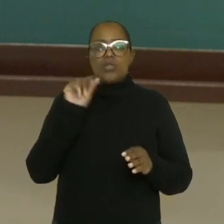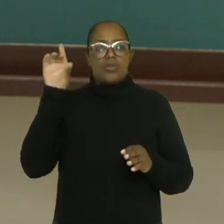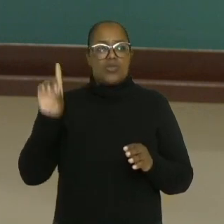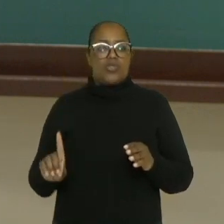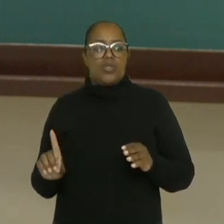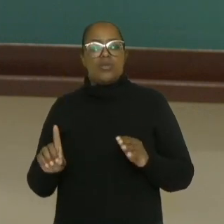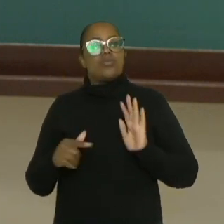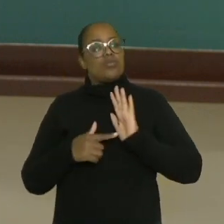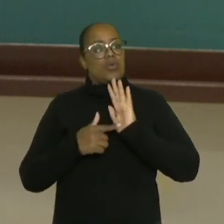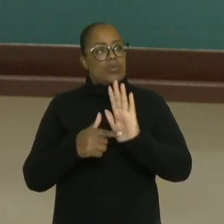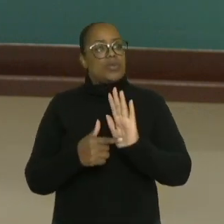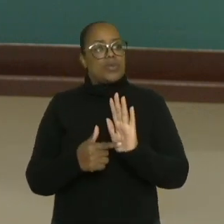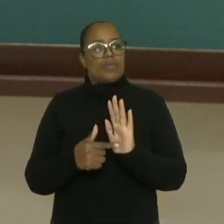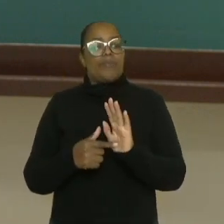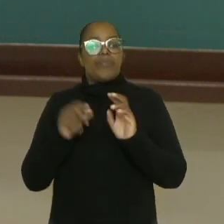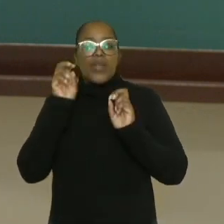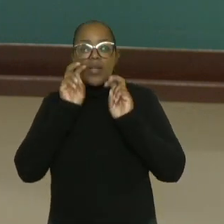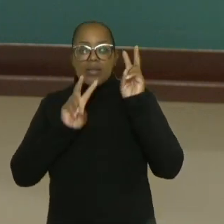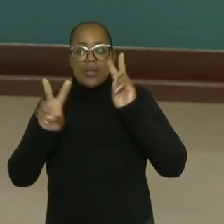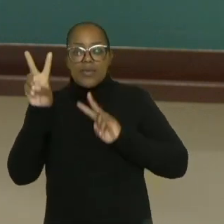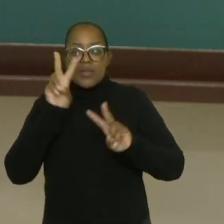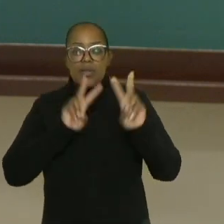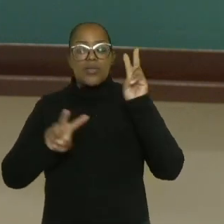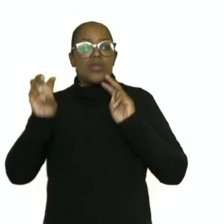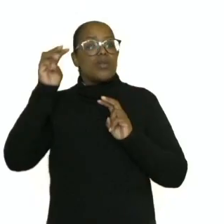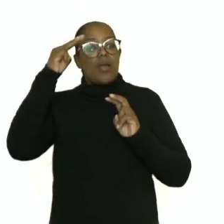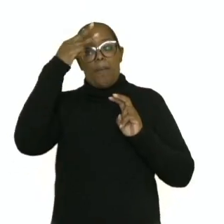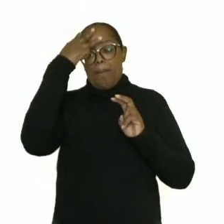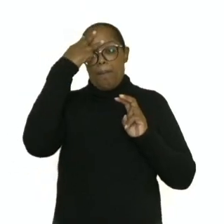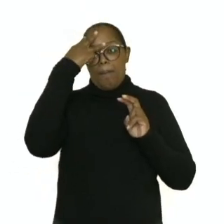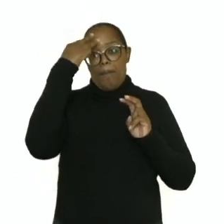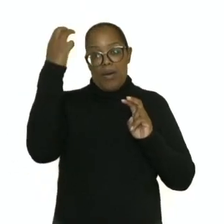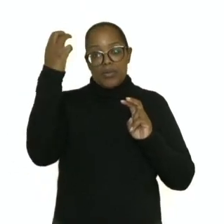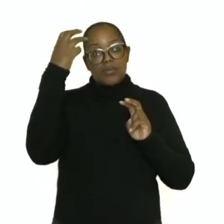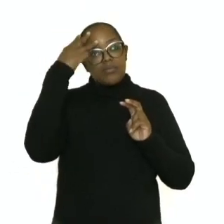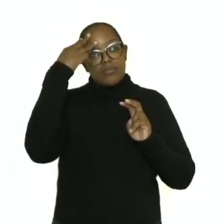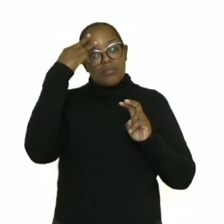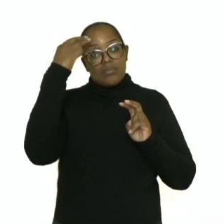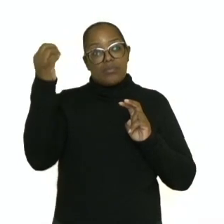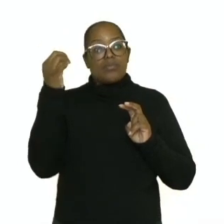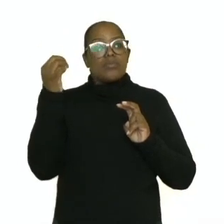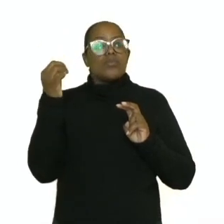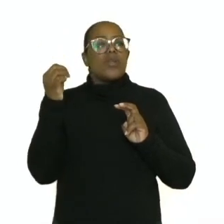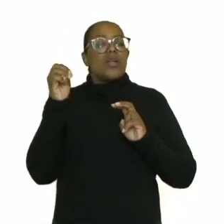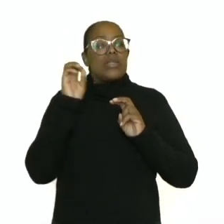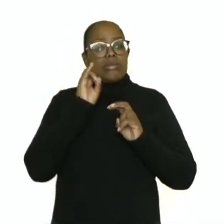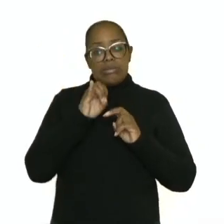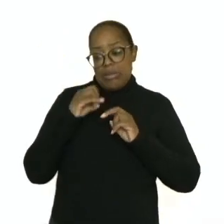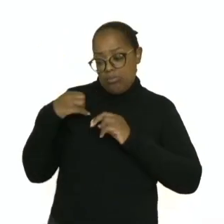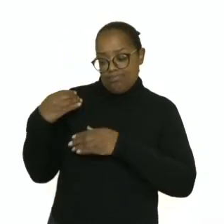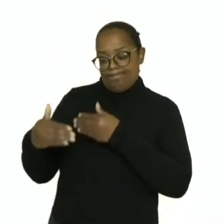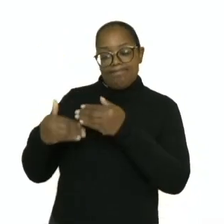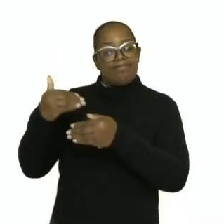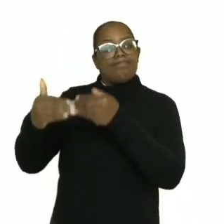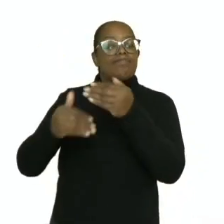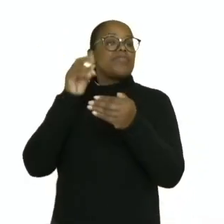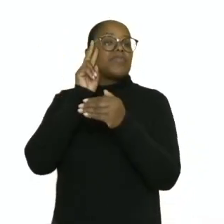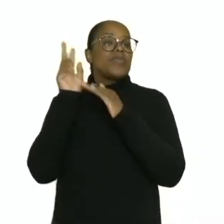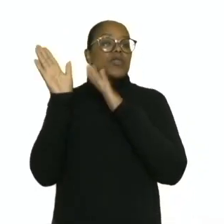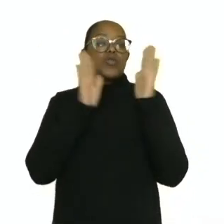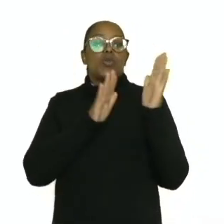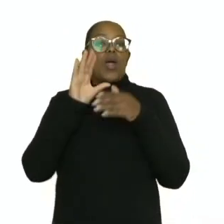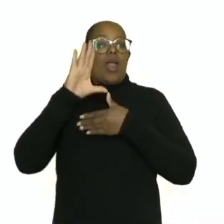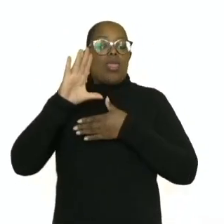pouquinho com vocês. Na visão de Marshall, aqui na imagem, conforme o desenrolar dos eventos históricos na